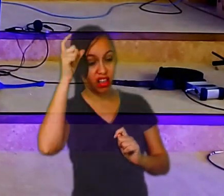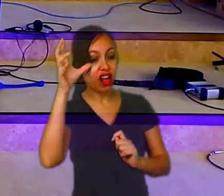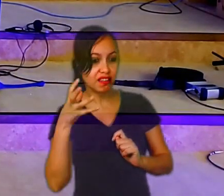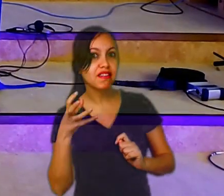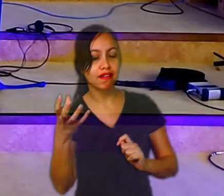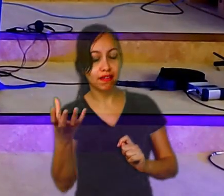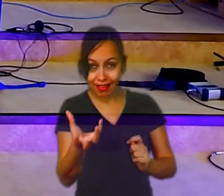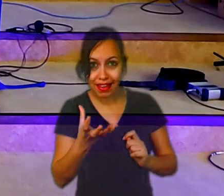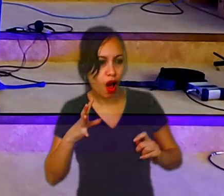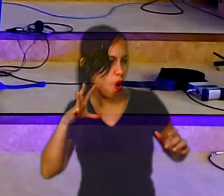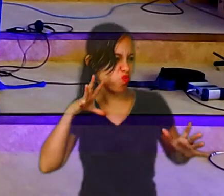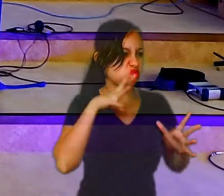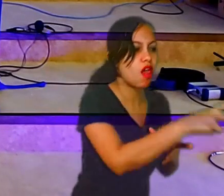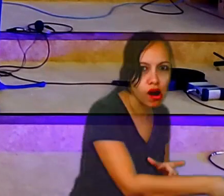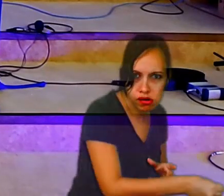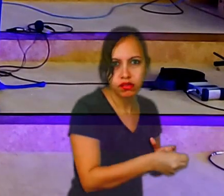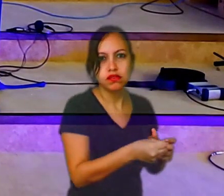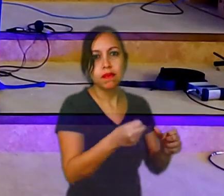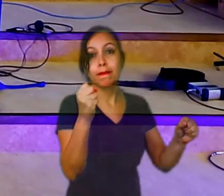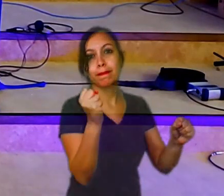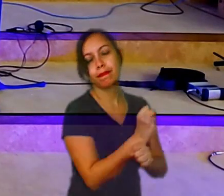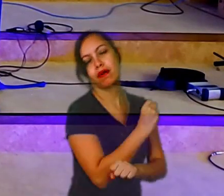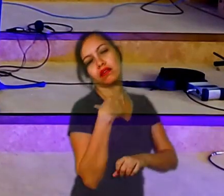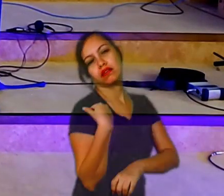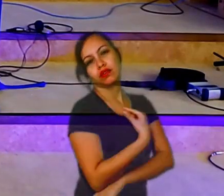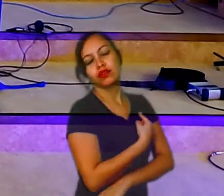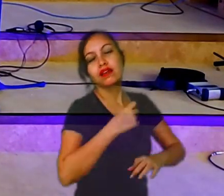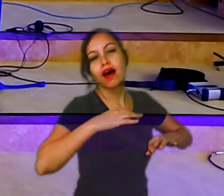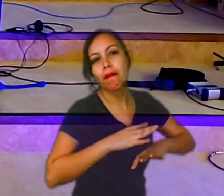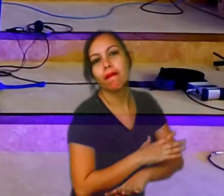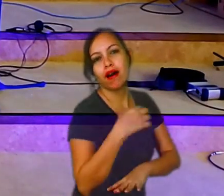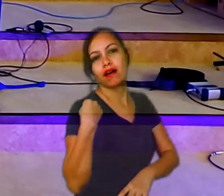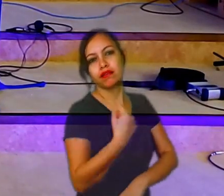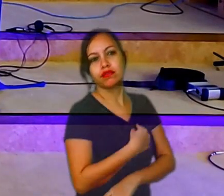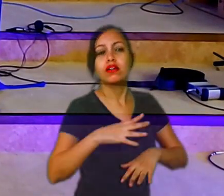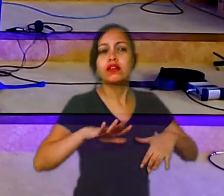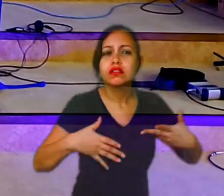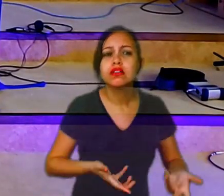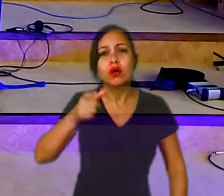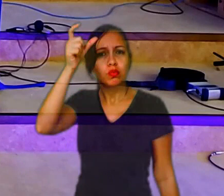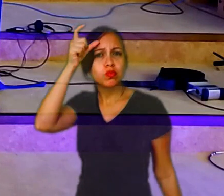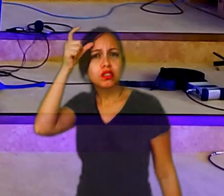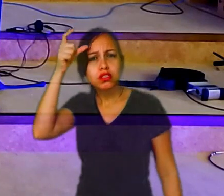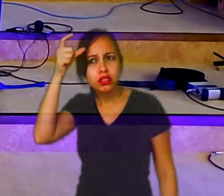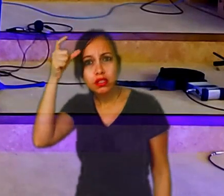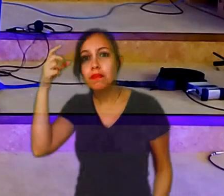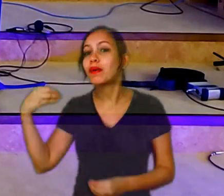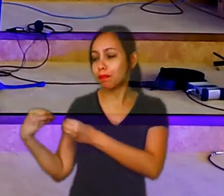devorar. Então o inimigo, o mal, está ao nosso derredor, está próximo da